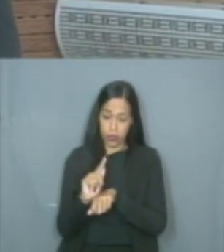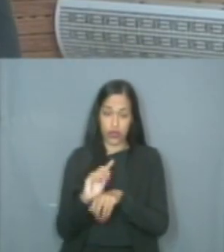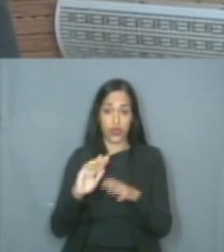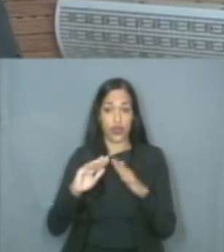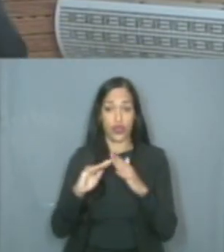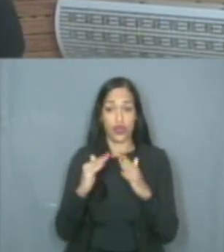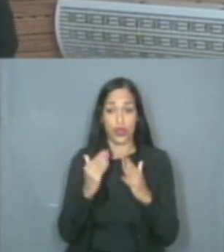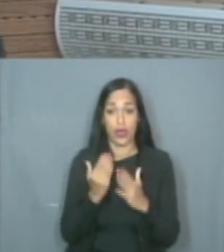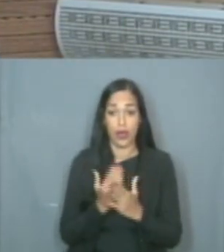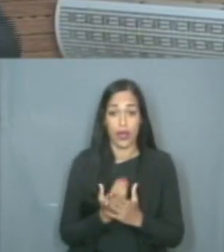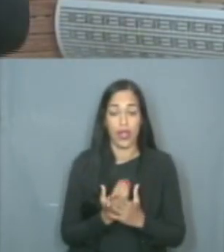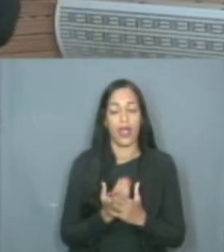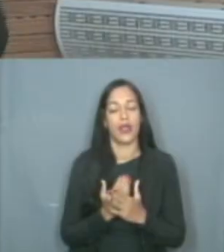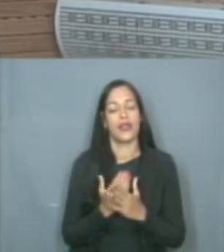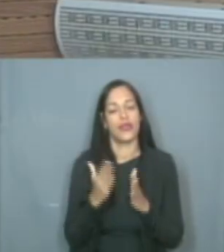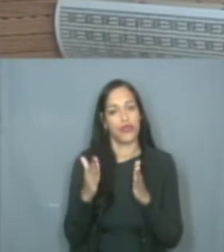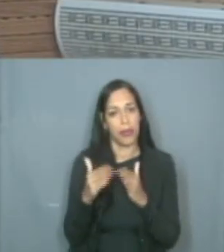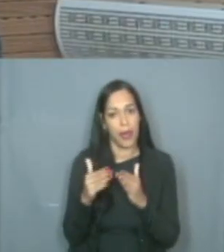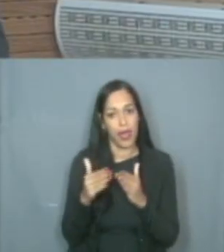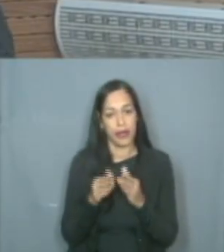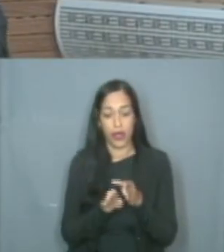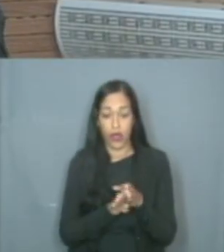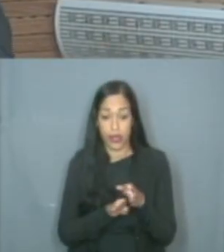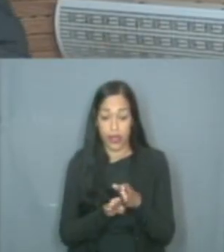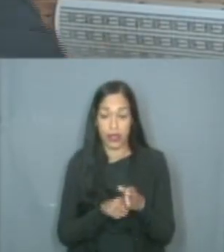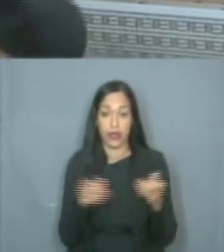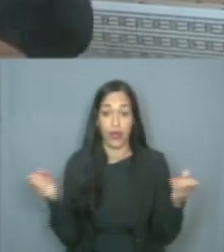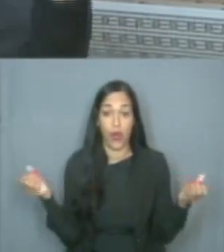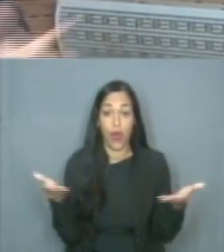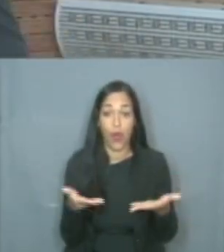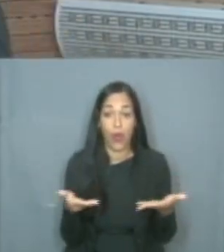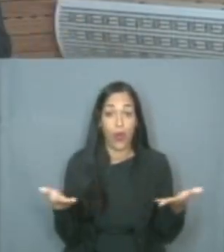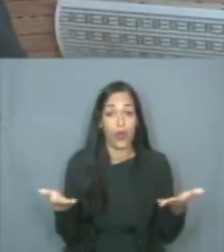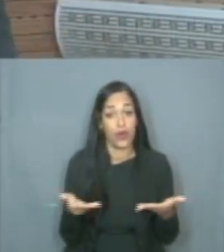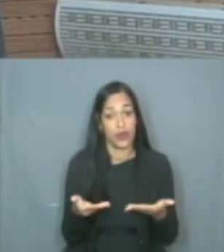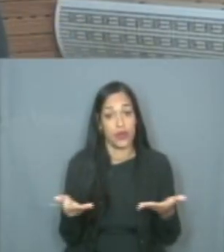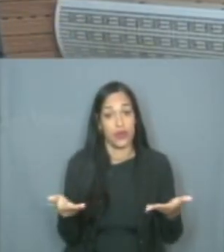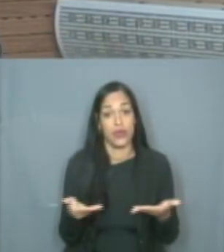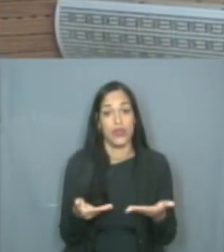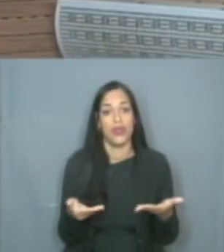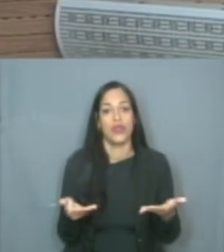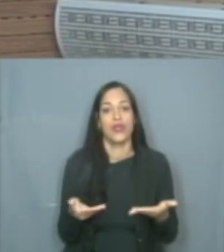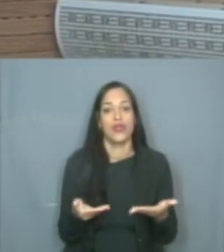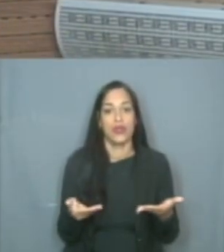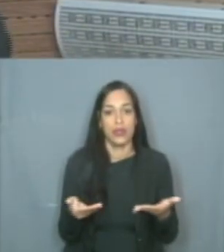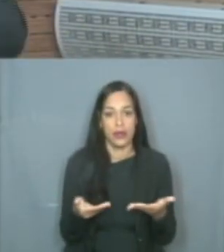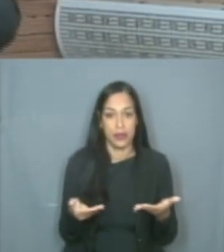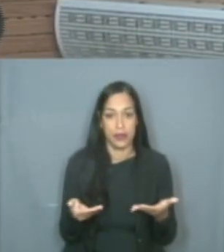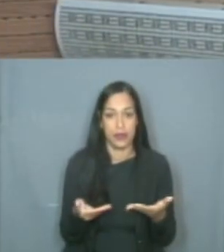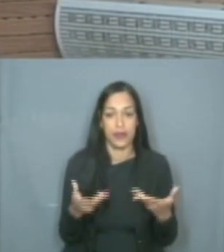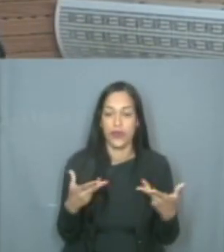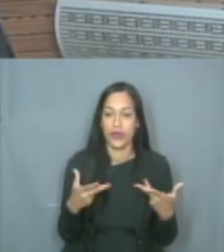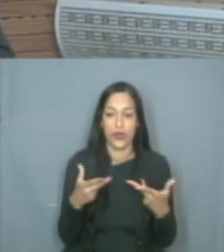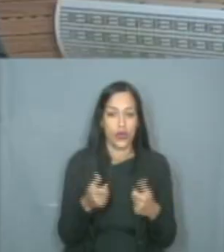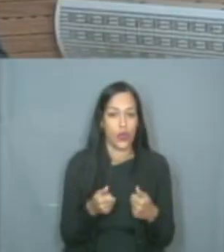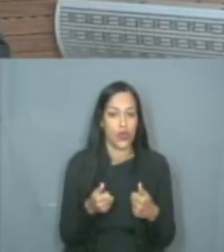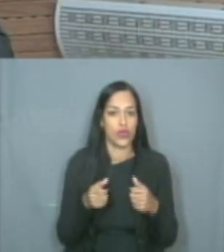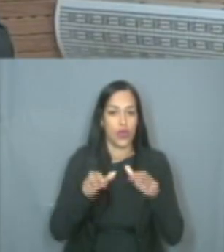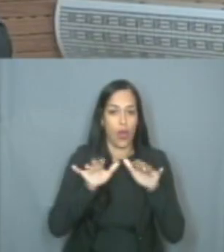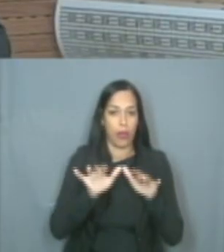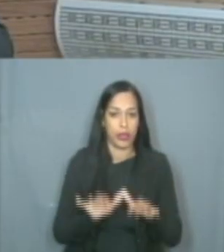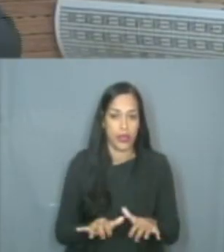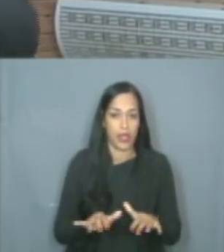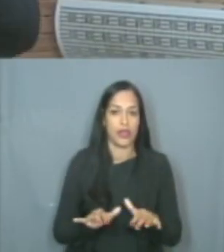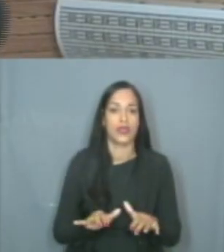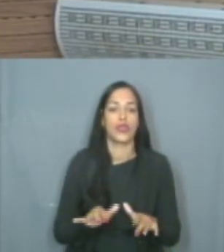as gestoras fazem esse pedido, encaminham. Hoje, a questão é bem mais dinâmica, é feito tudo pelos computadores,